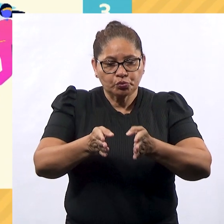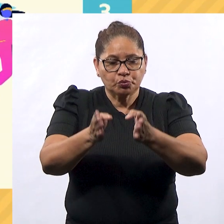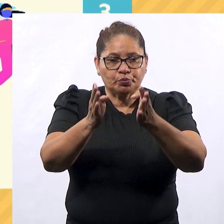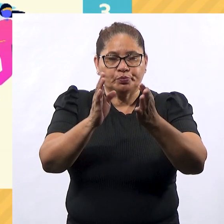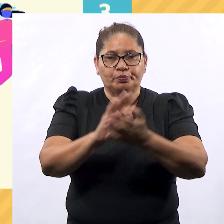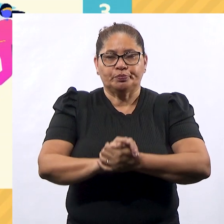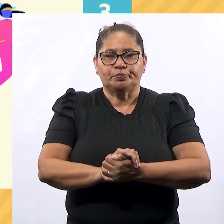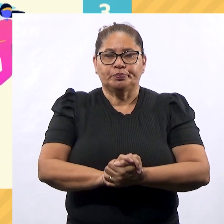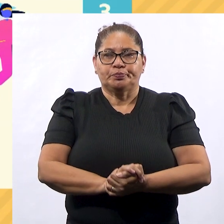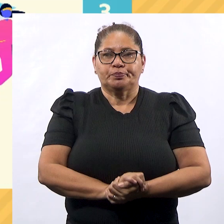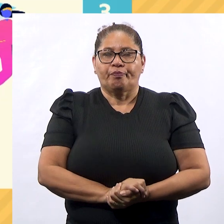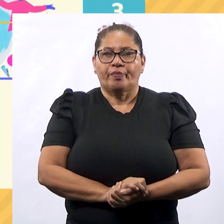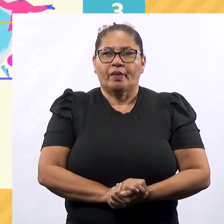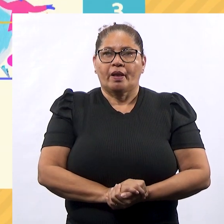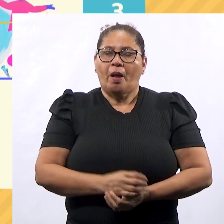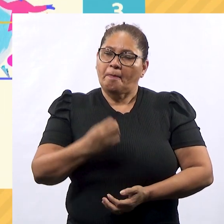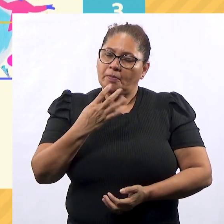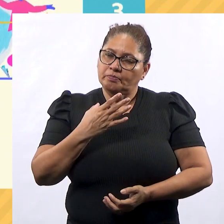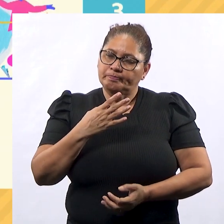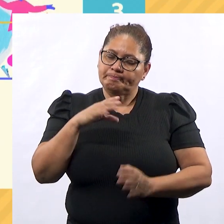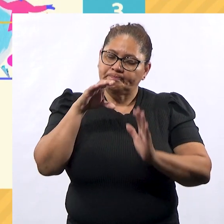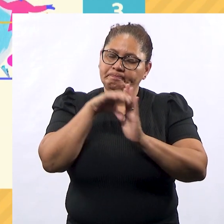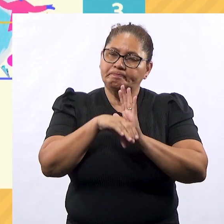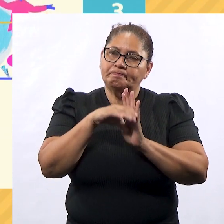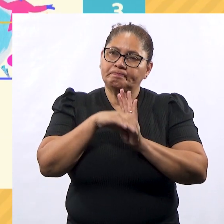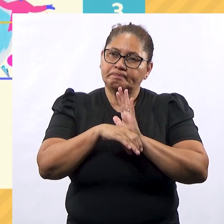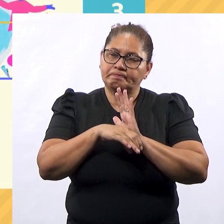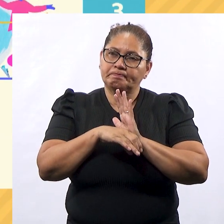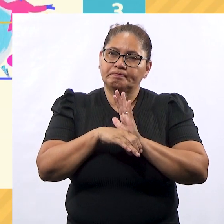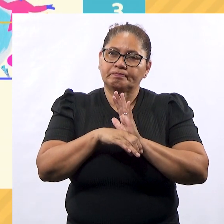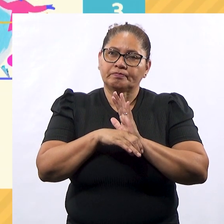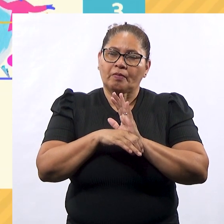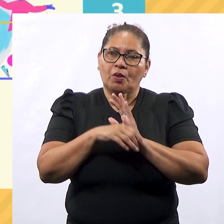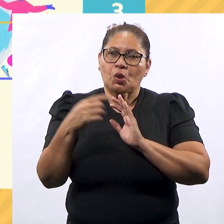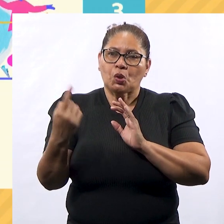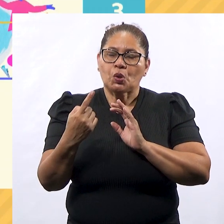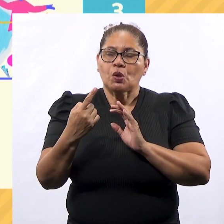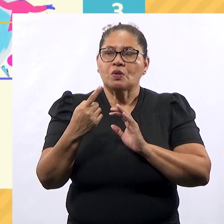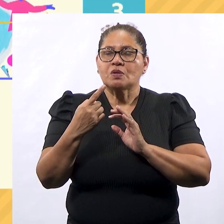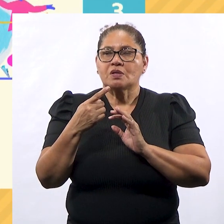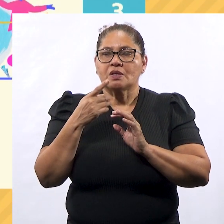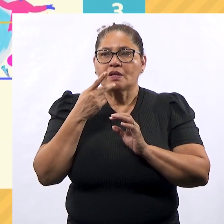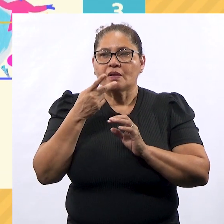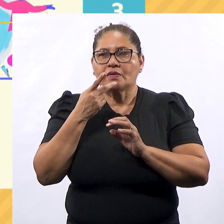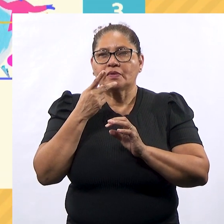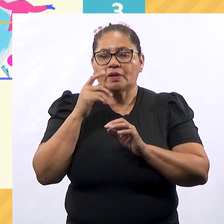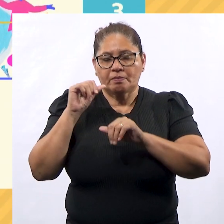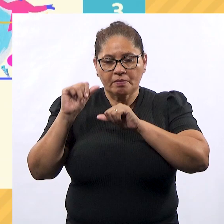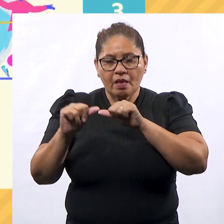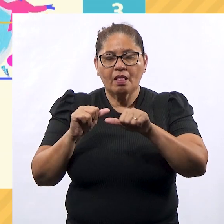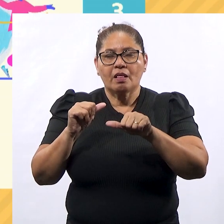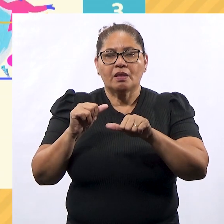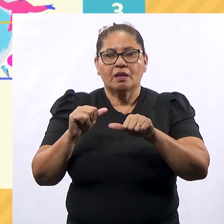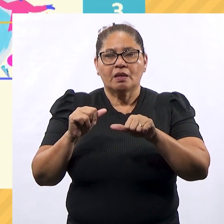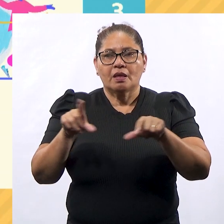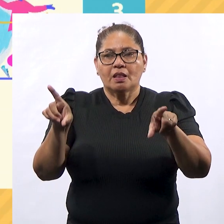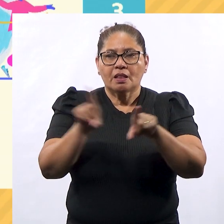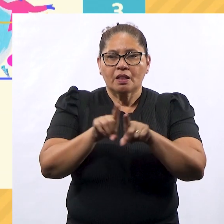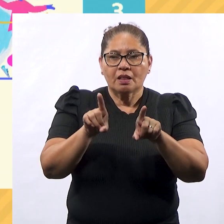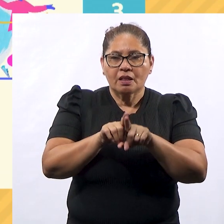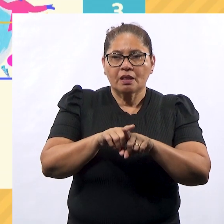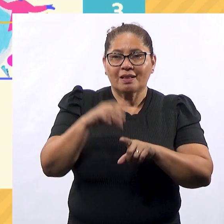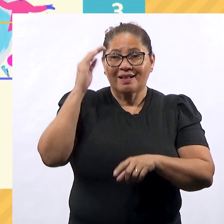nossa trilha. Bom, aí você ainda tem o outro conceito. Nossa trilha diz que a avaliação